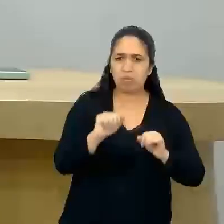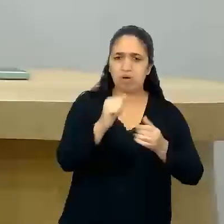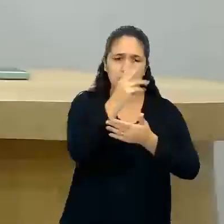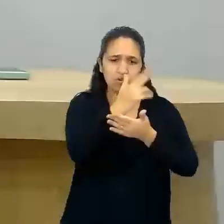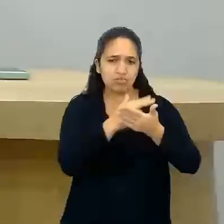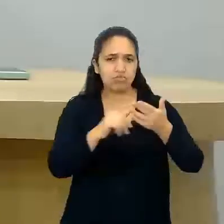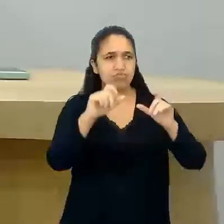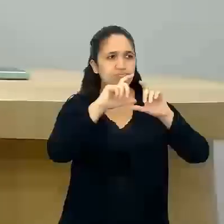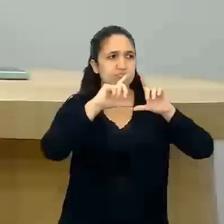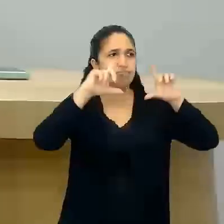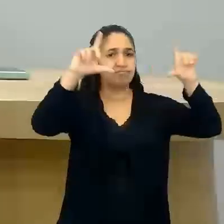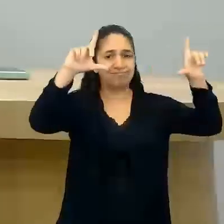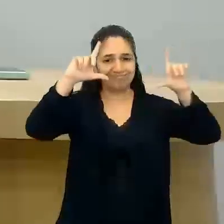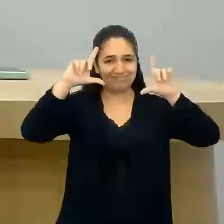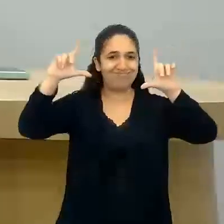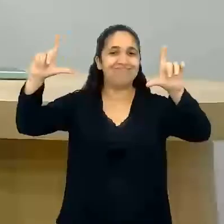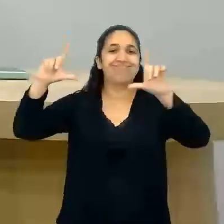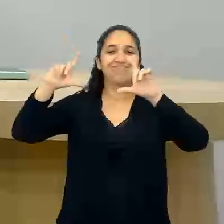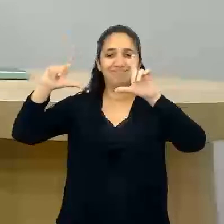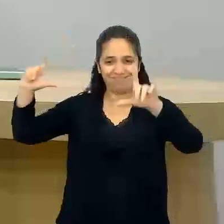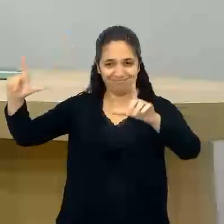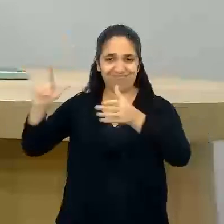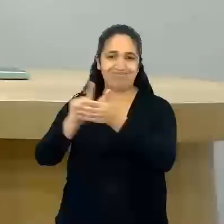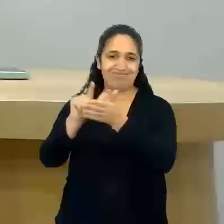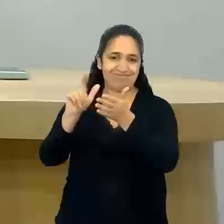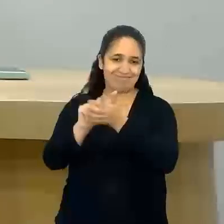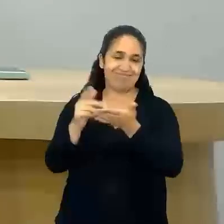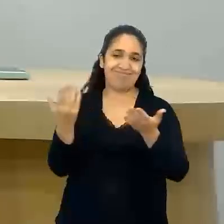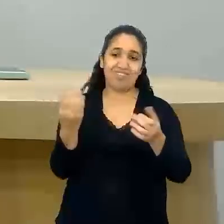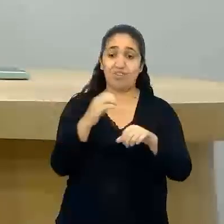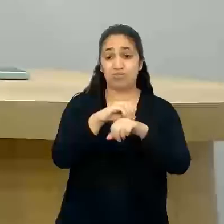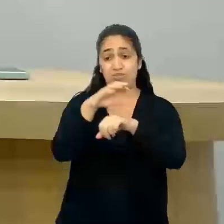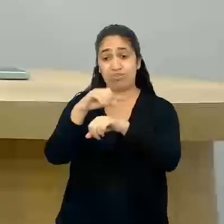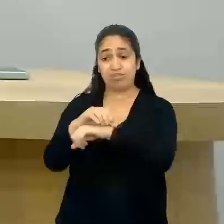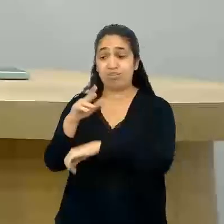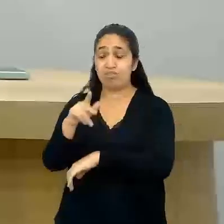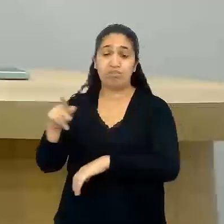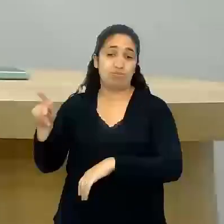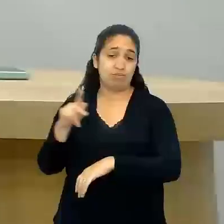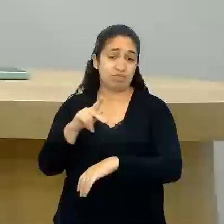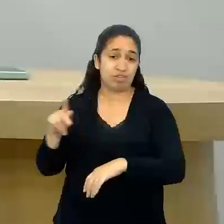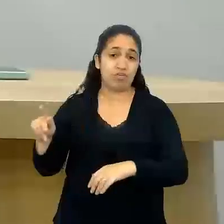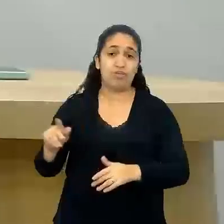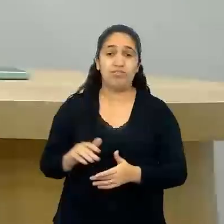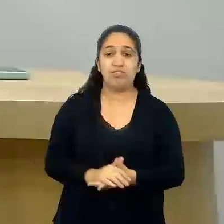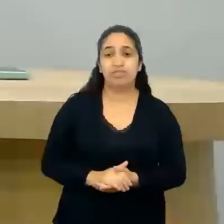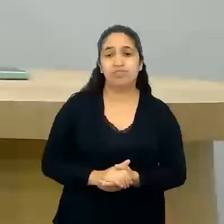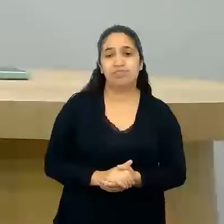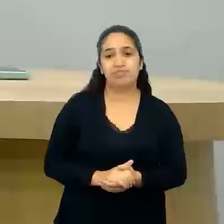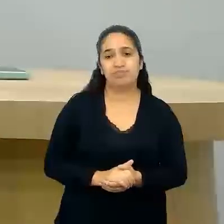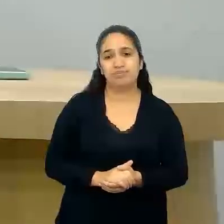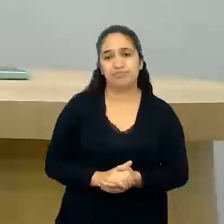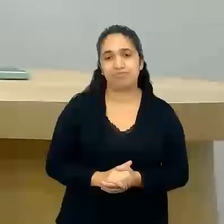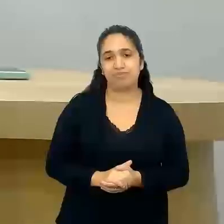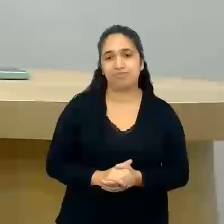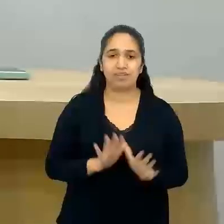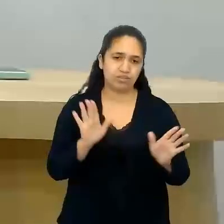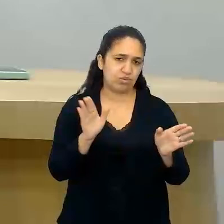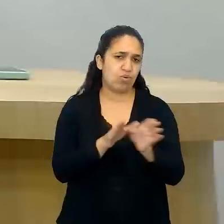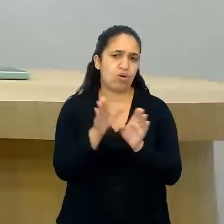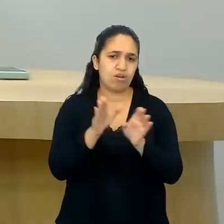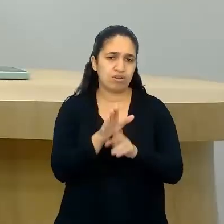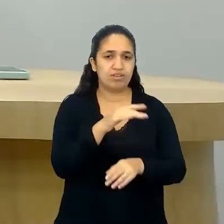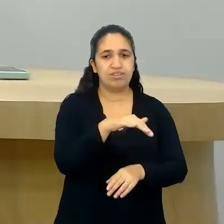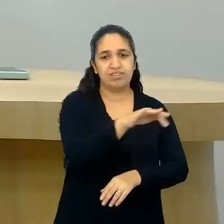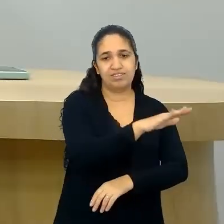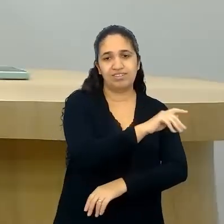através aí, né, de cartolina, né, e aí sugestões aí que o professor pode adotar para vocês. Então são orientações para o